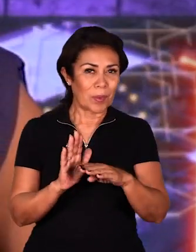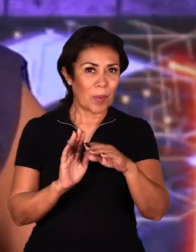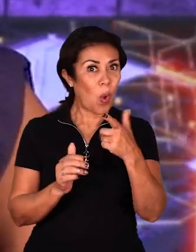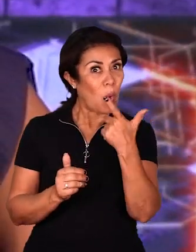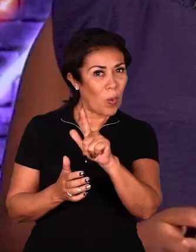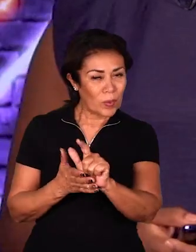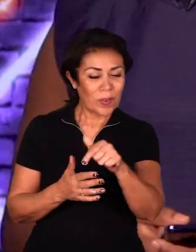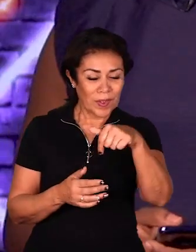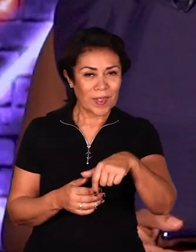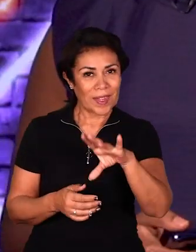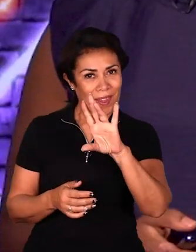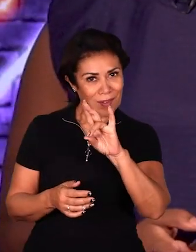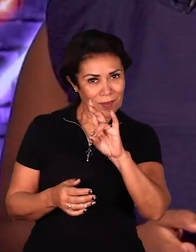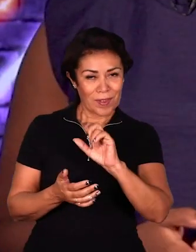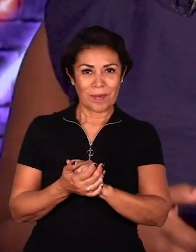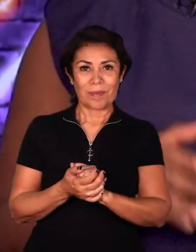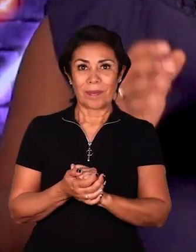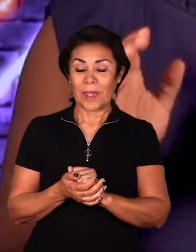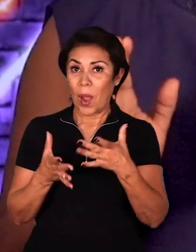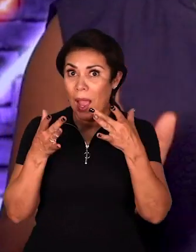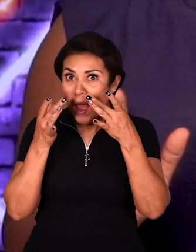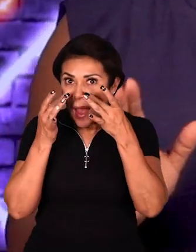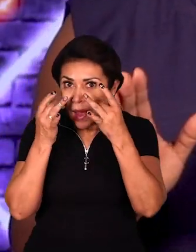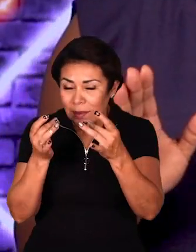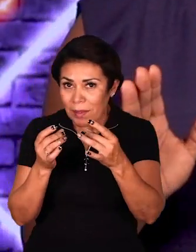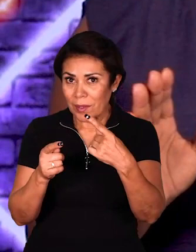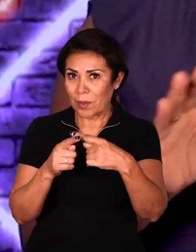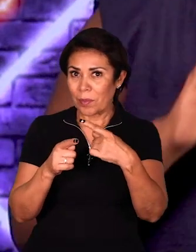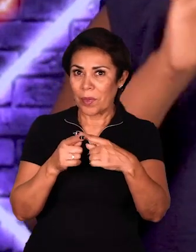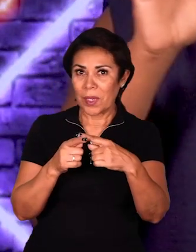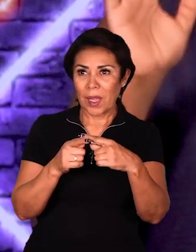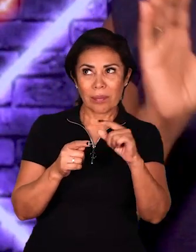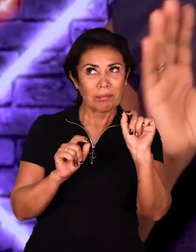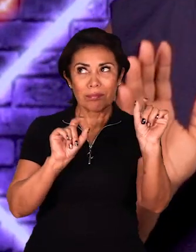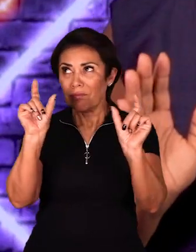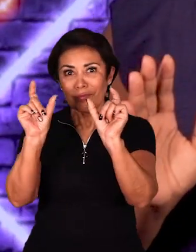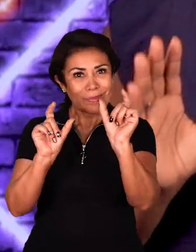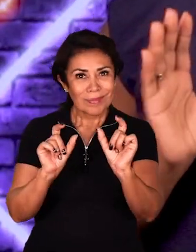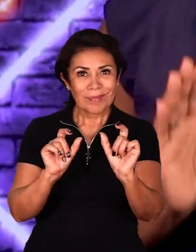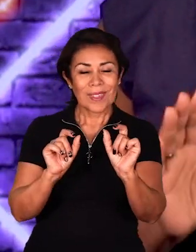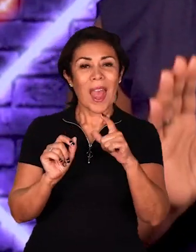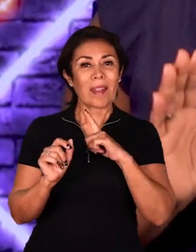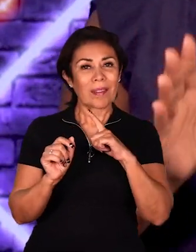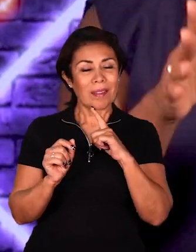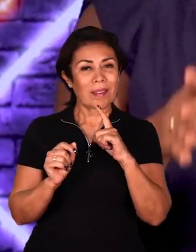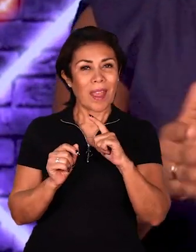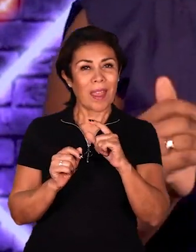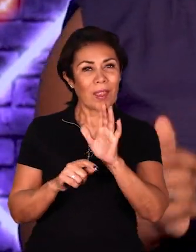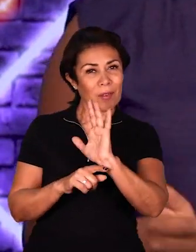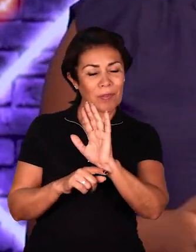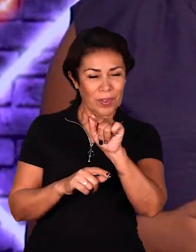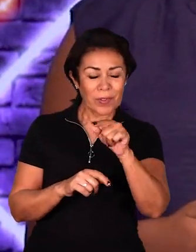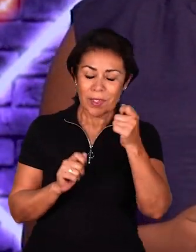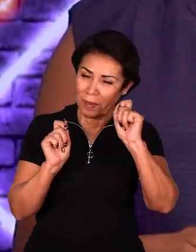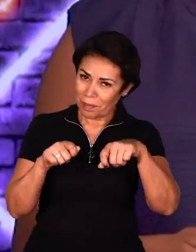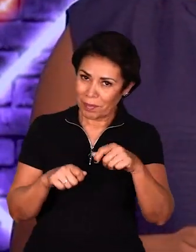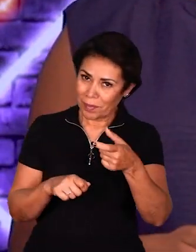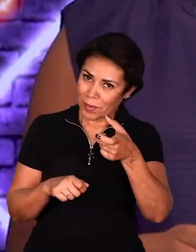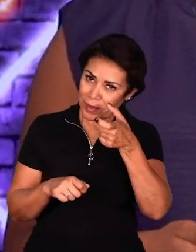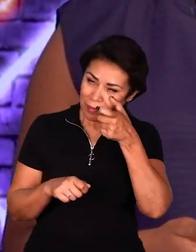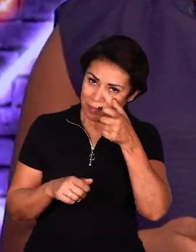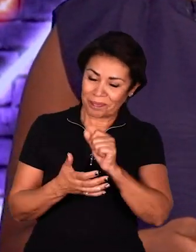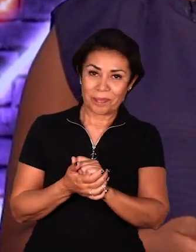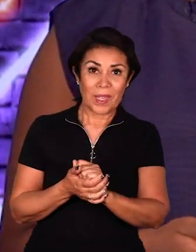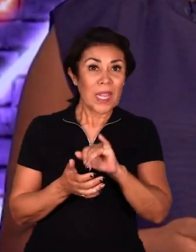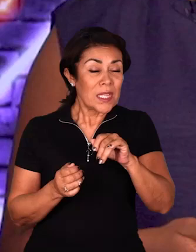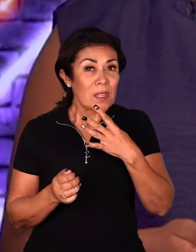série Reprograme aqui no canal da Vivo. Então, presta atenção que em algum lugar nessa tela a gente deixou os vídeos anteriores para você assistir. Mas mesmo